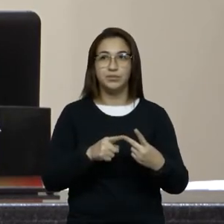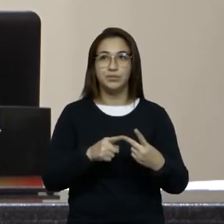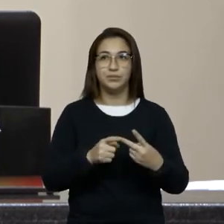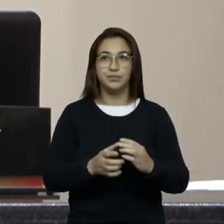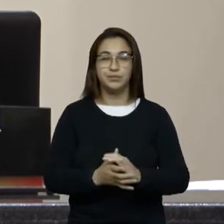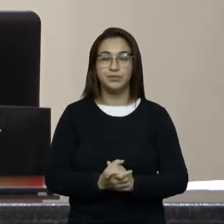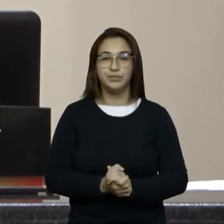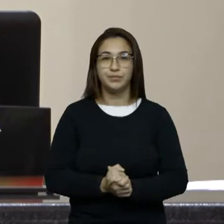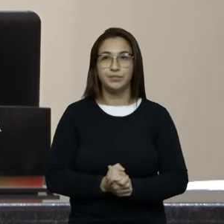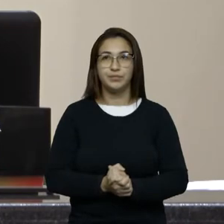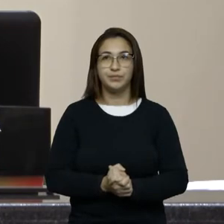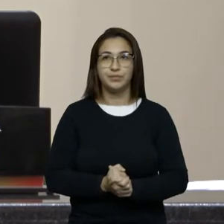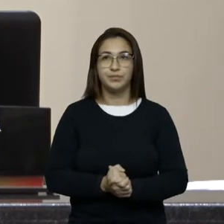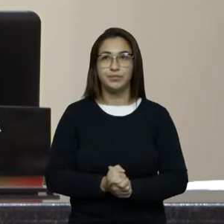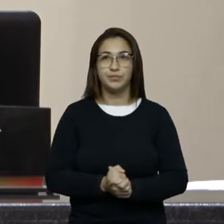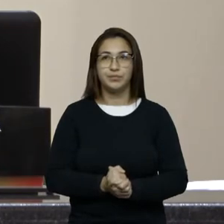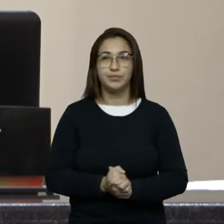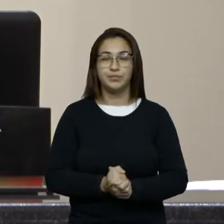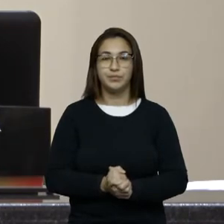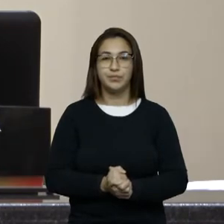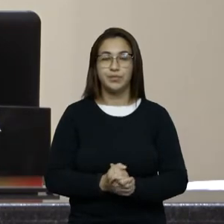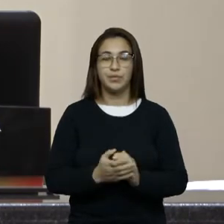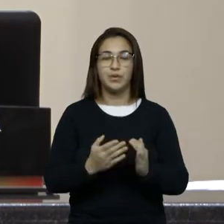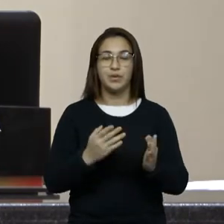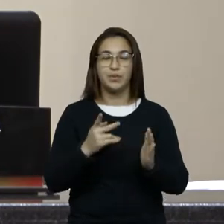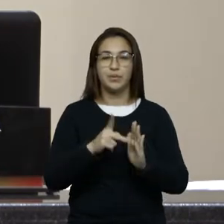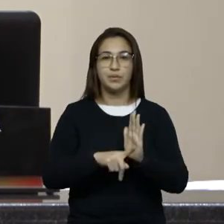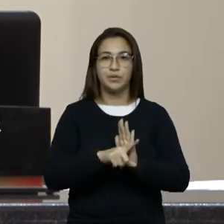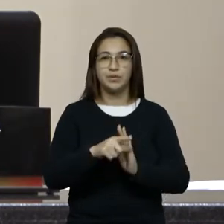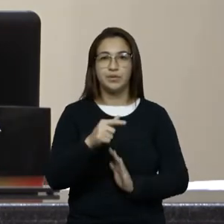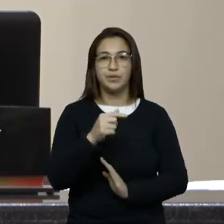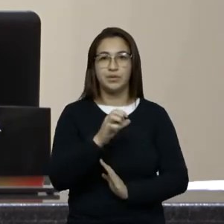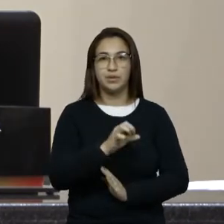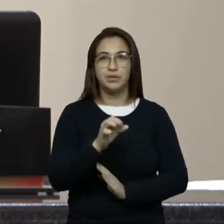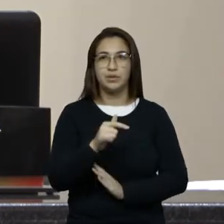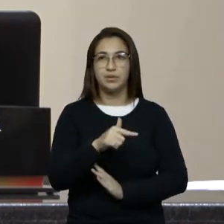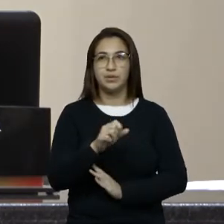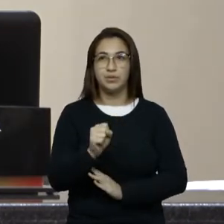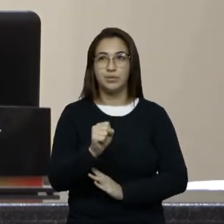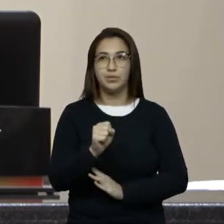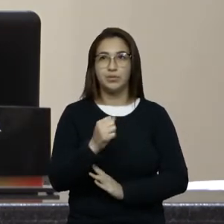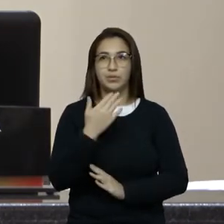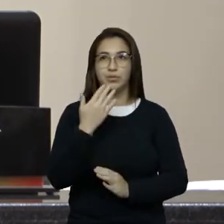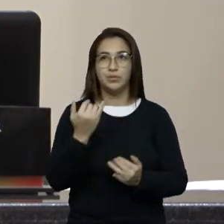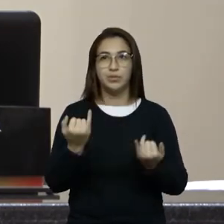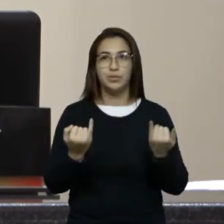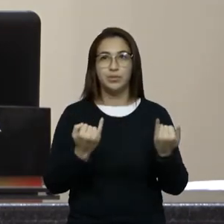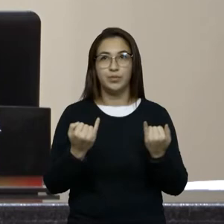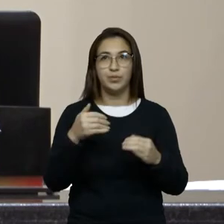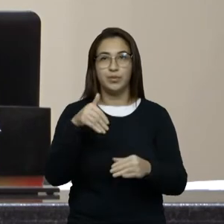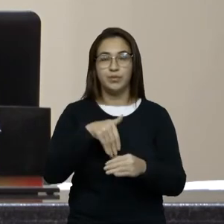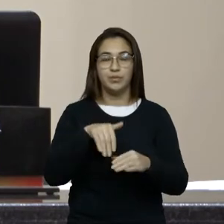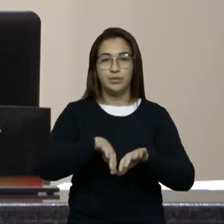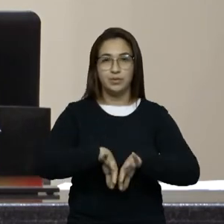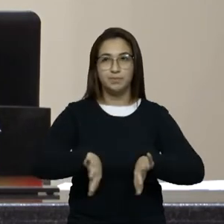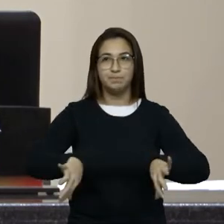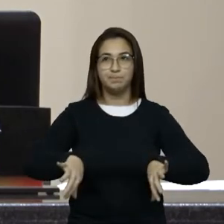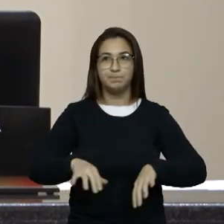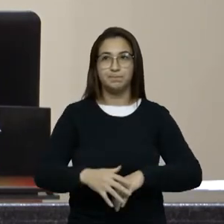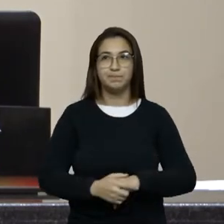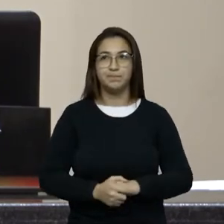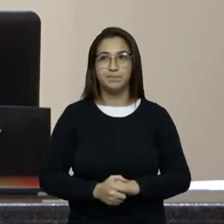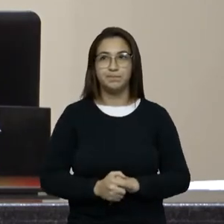e recendo aprovado projeto de lei 0078 votaremos os requerimentos e votação em separado